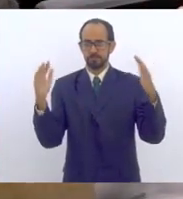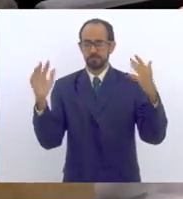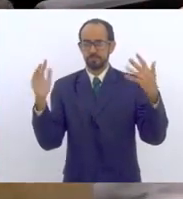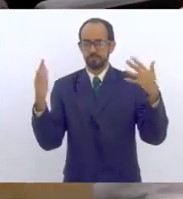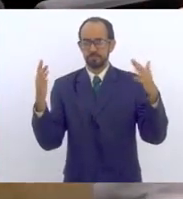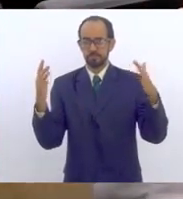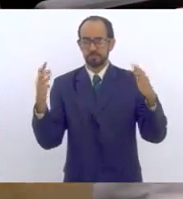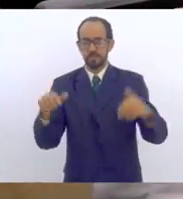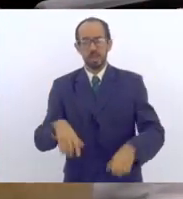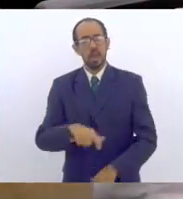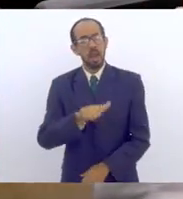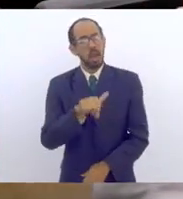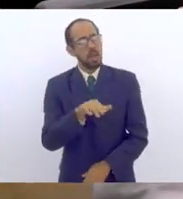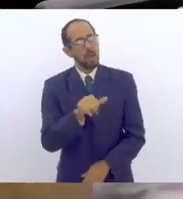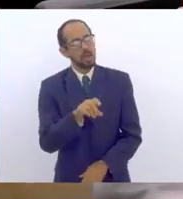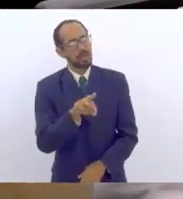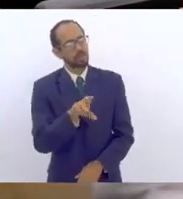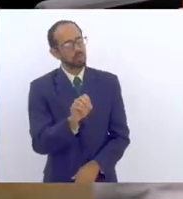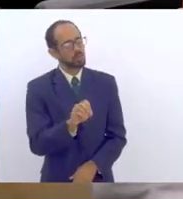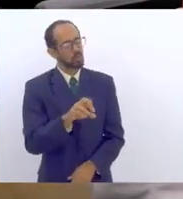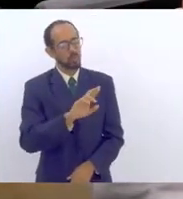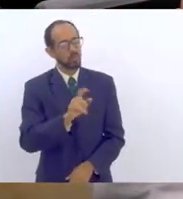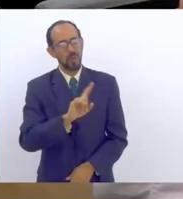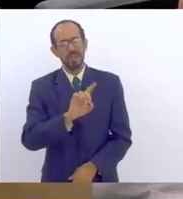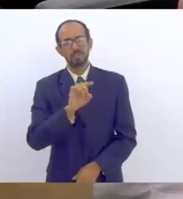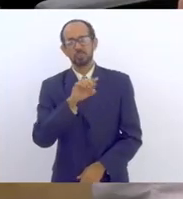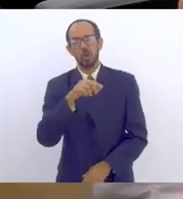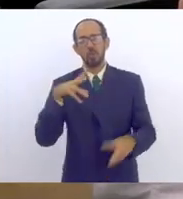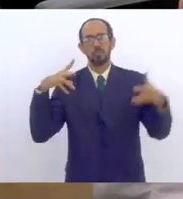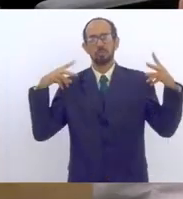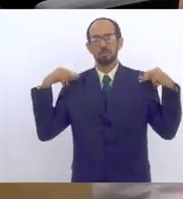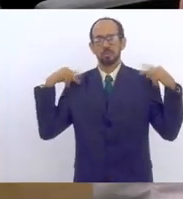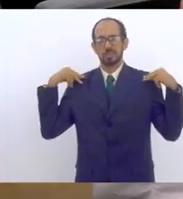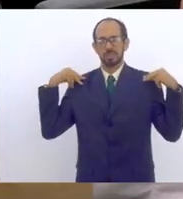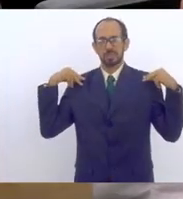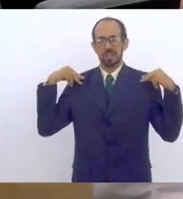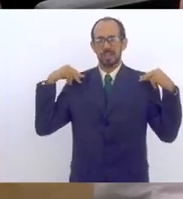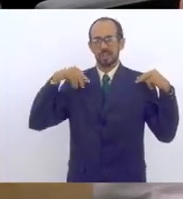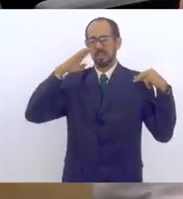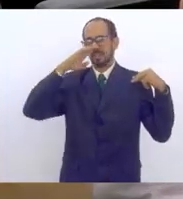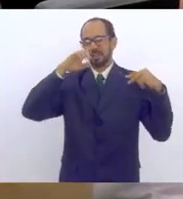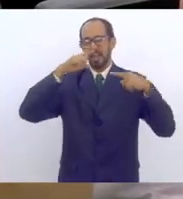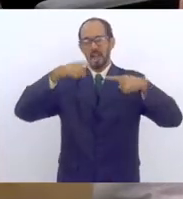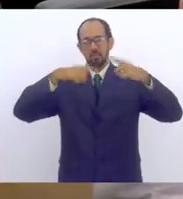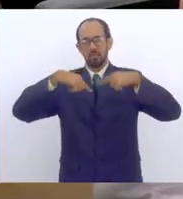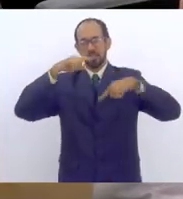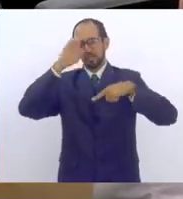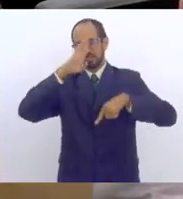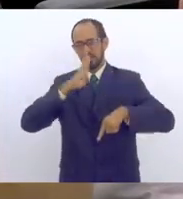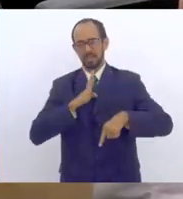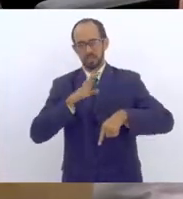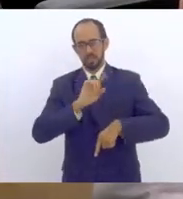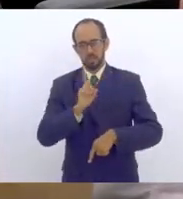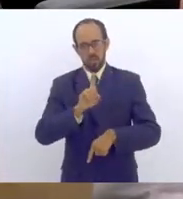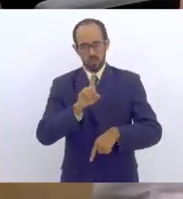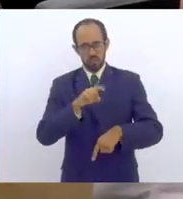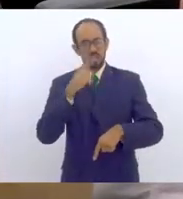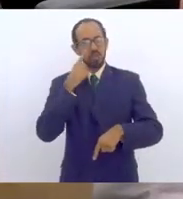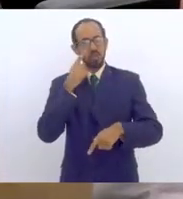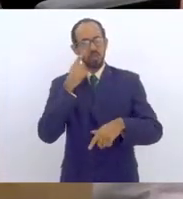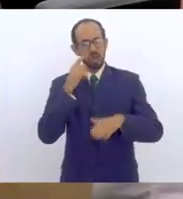Leandro não é só o motorista da Avenida Brasil não né Mas vocês vão ver aí no currículo do Leandro